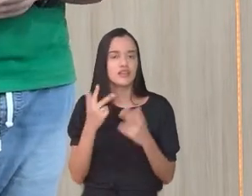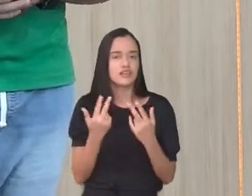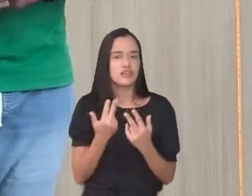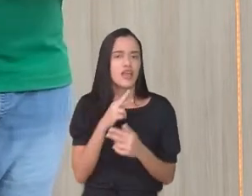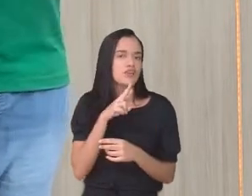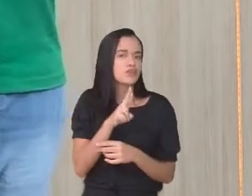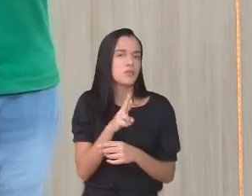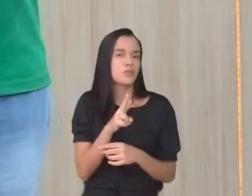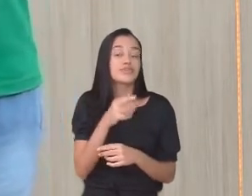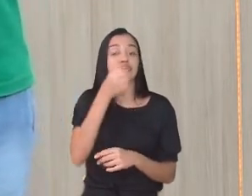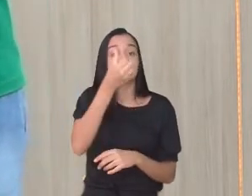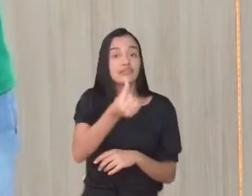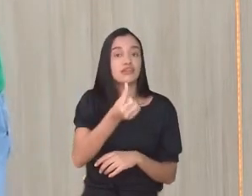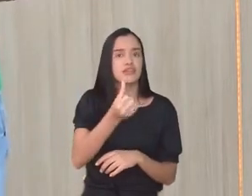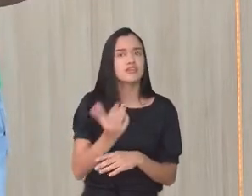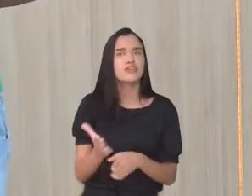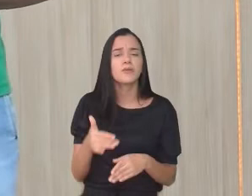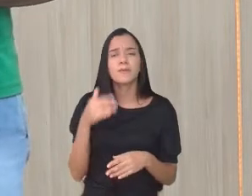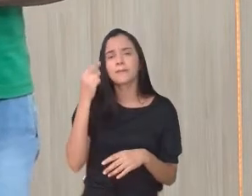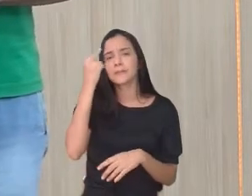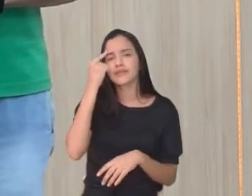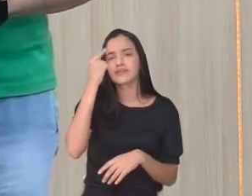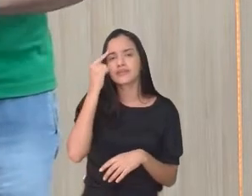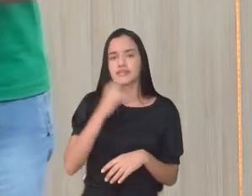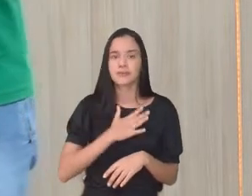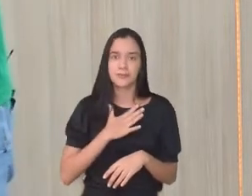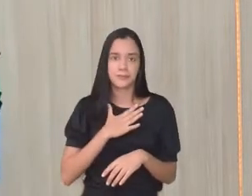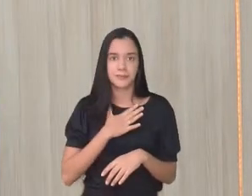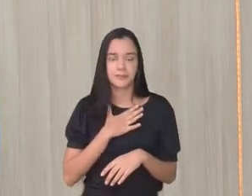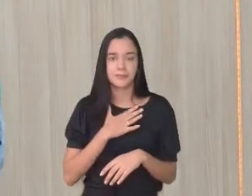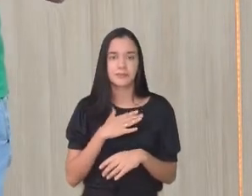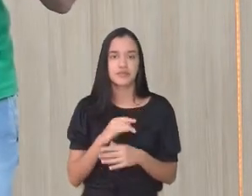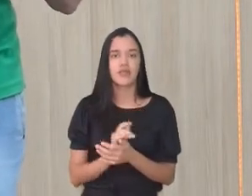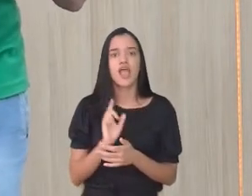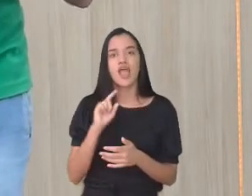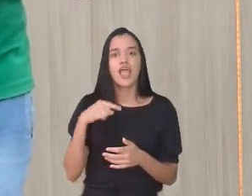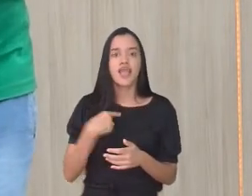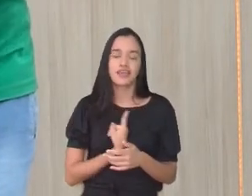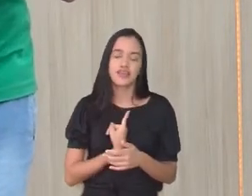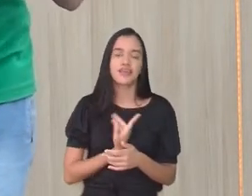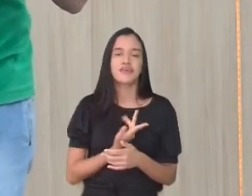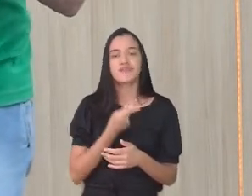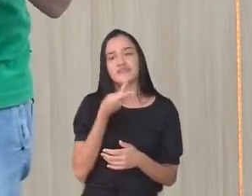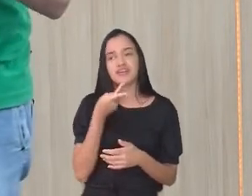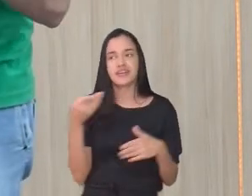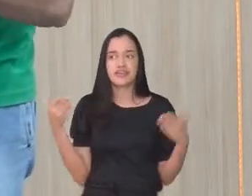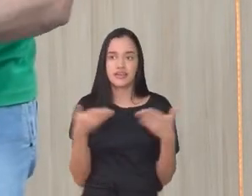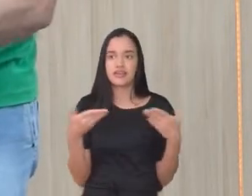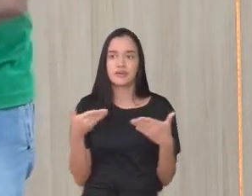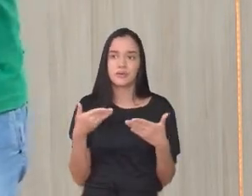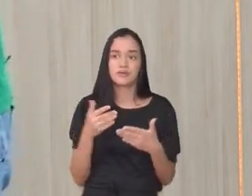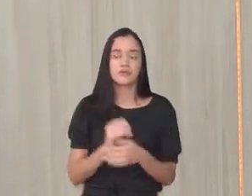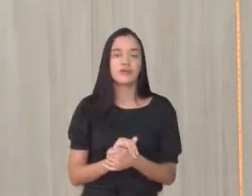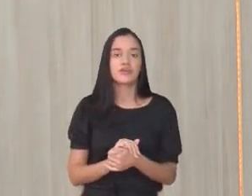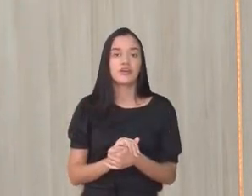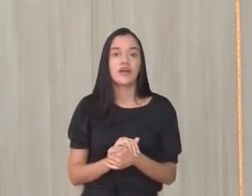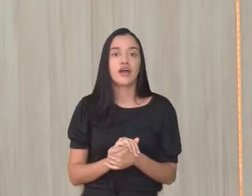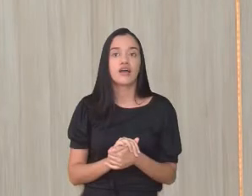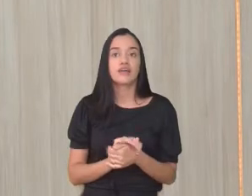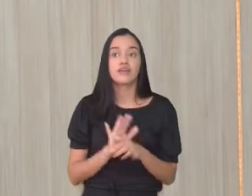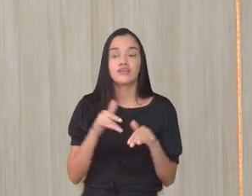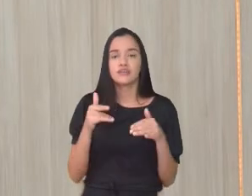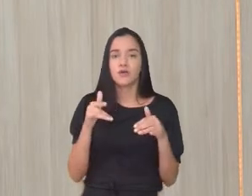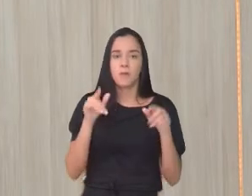6. Agora, pensa comigo o que é que a gente está fazendo aqui. E eu acabei de dizer quase agora o que a gente está fazendo. Para